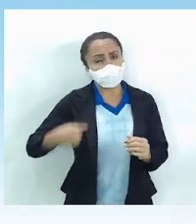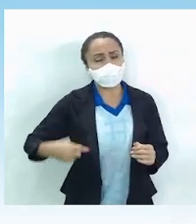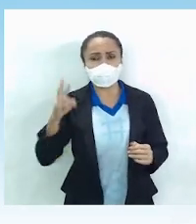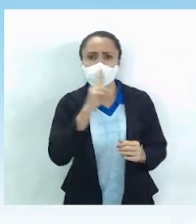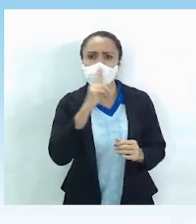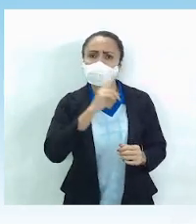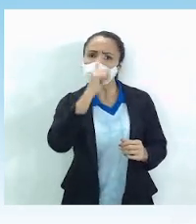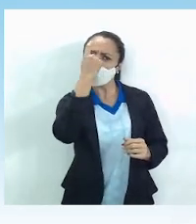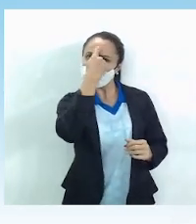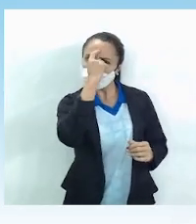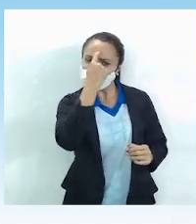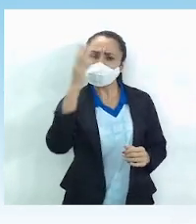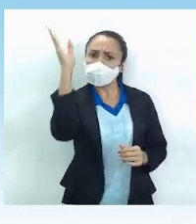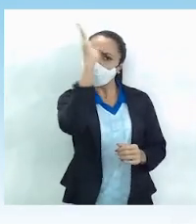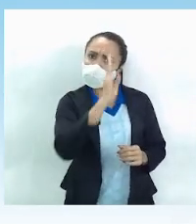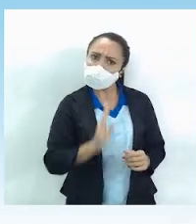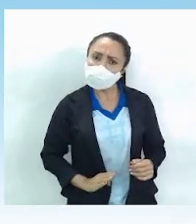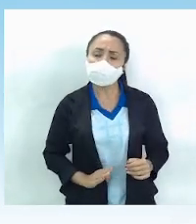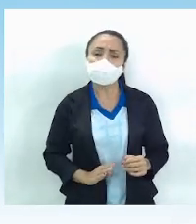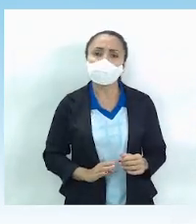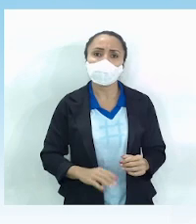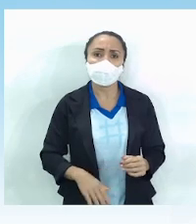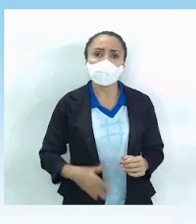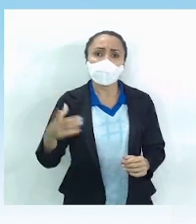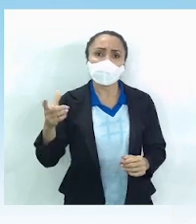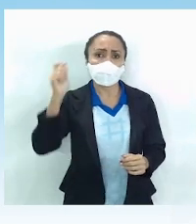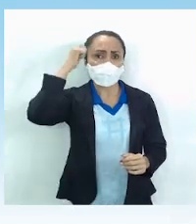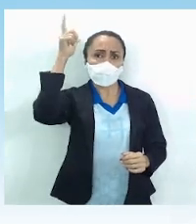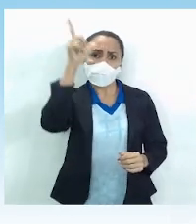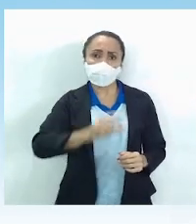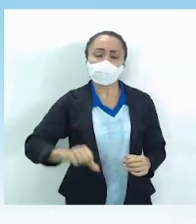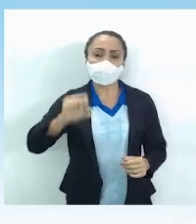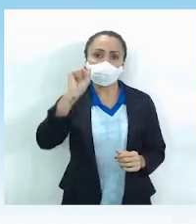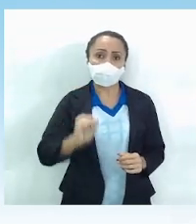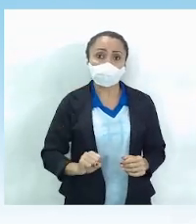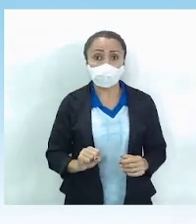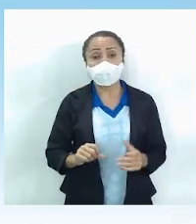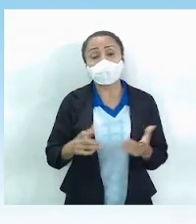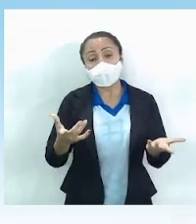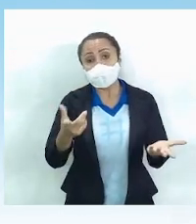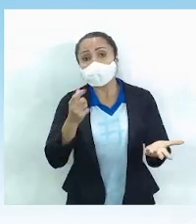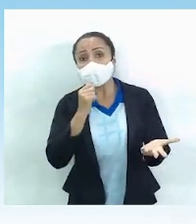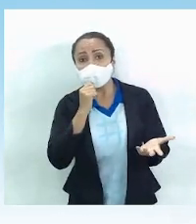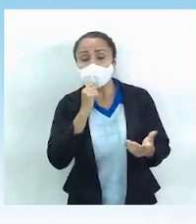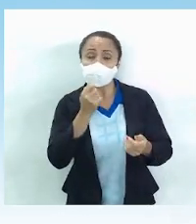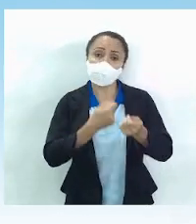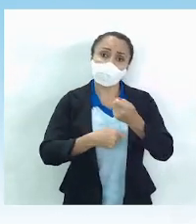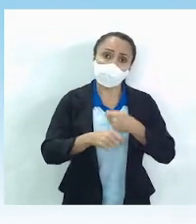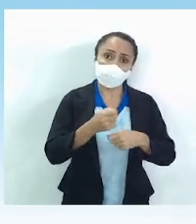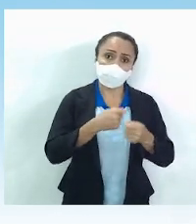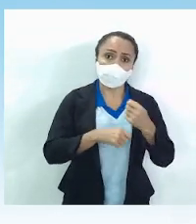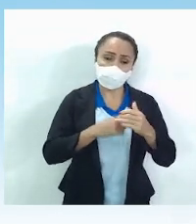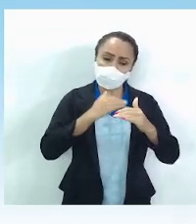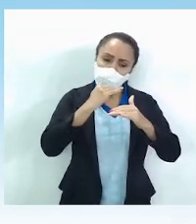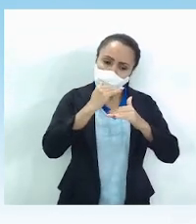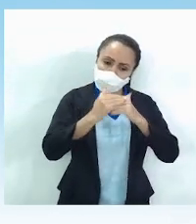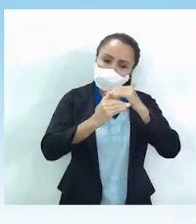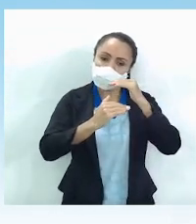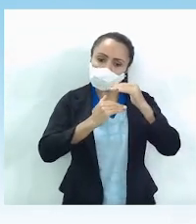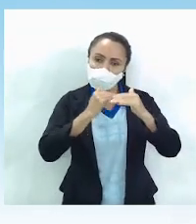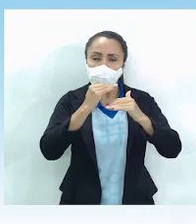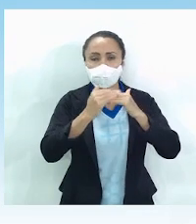Rússia, Índia, Brasil e África do Sul ainda são considerados economias emergentes, mas eles são países com